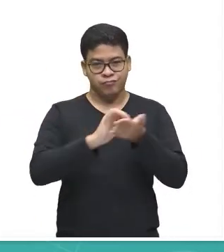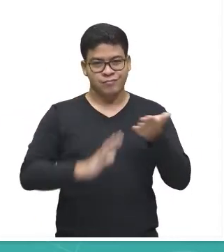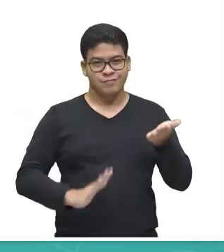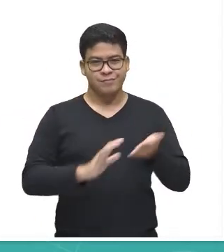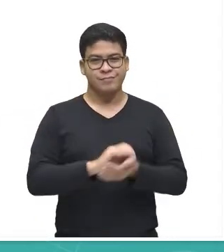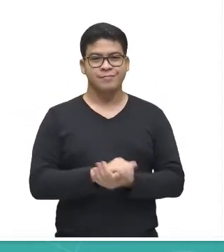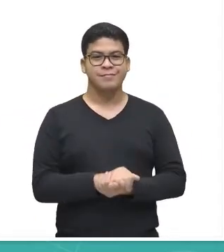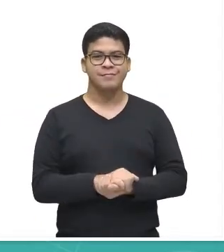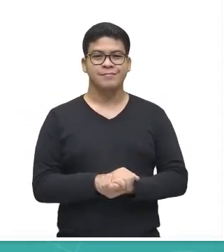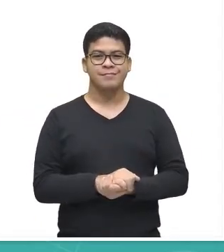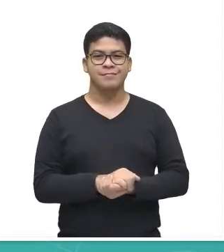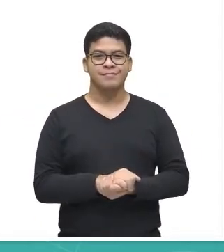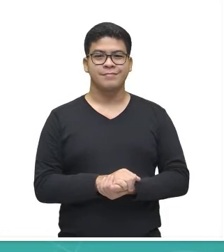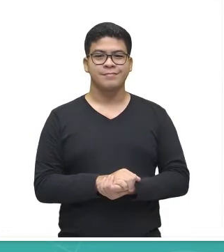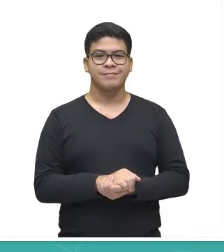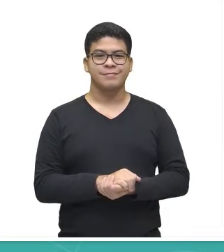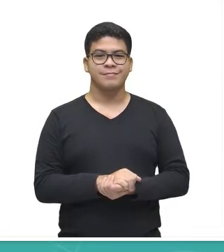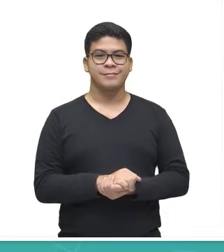interativa.